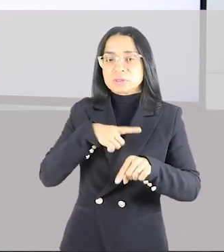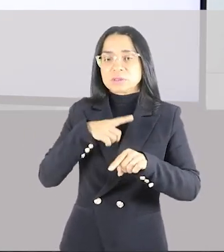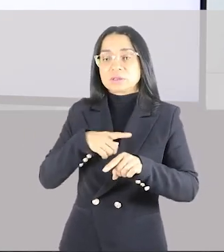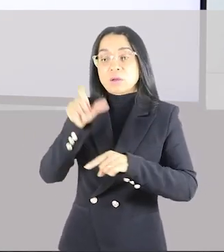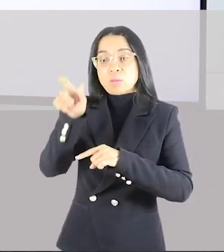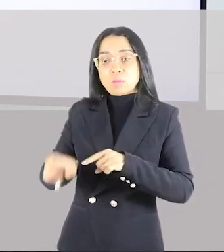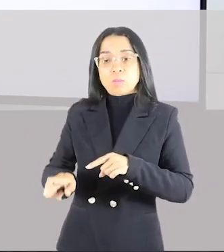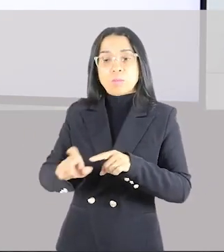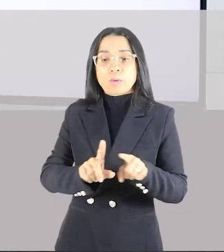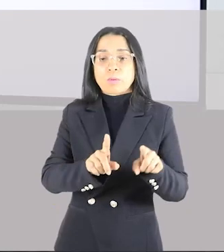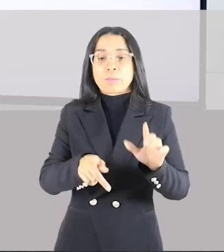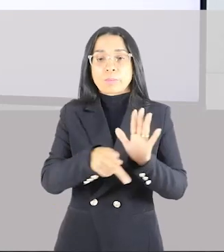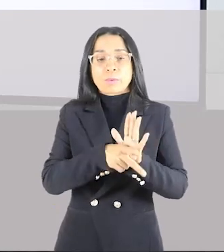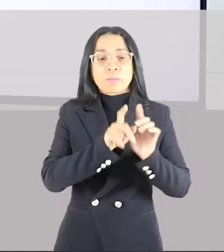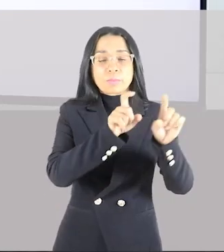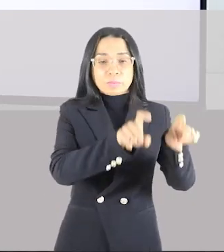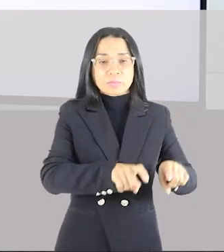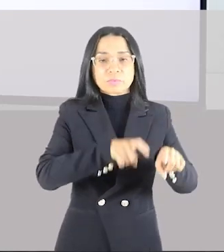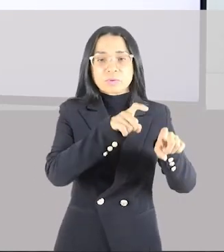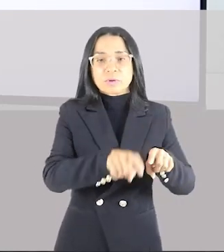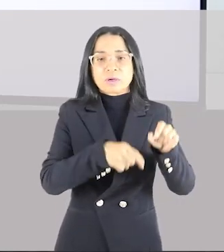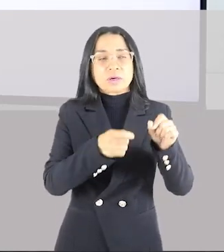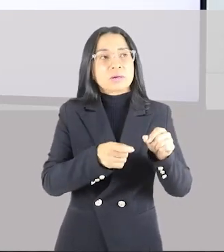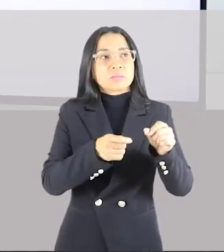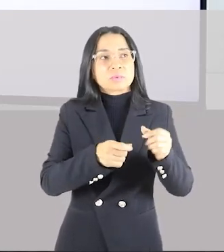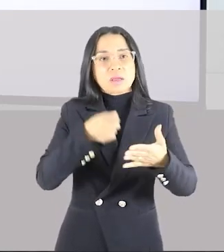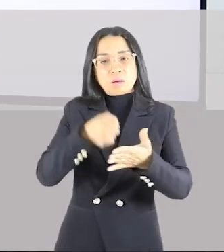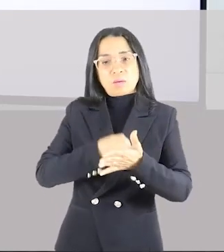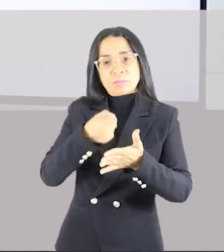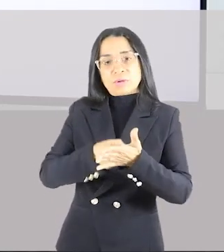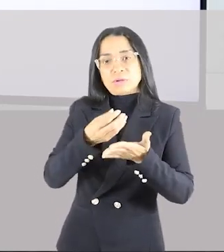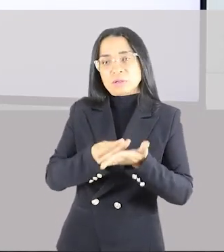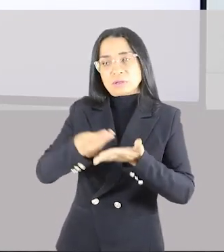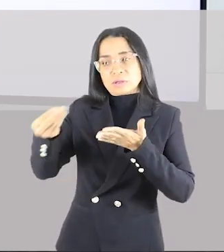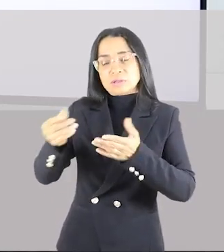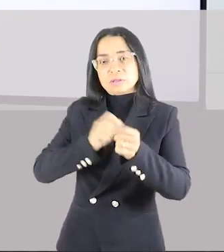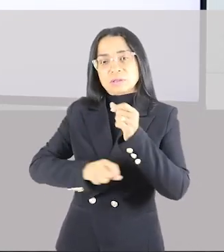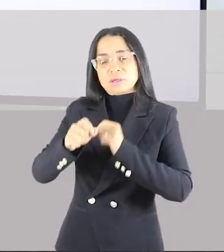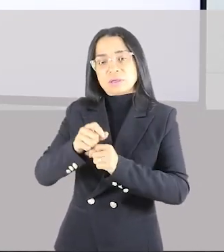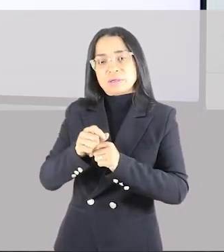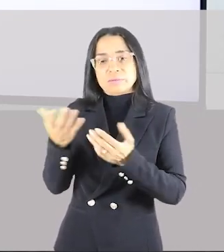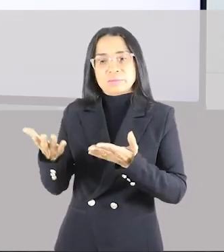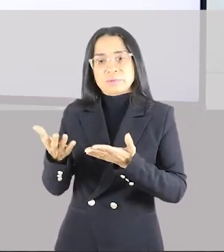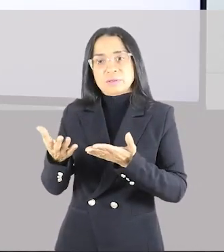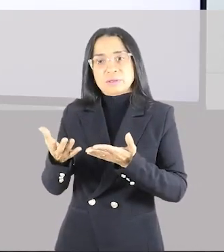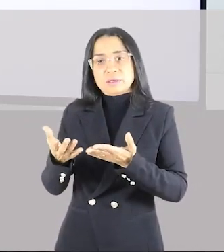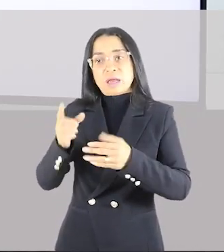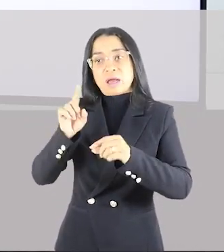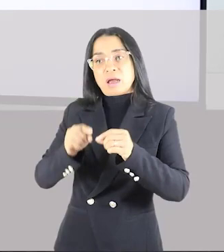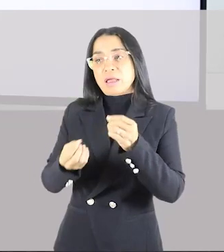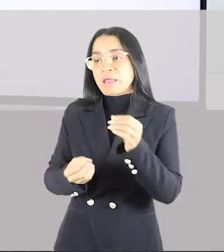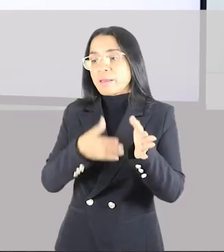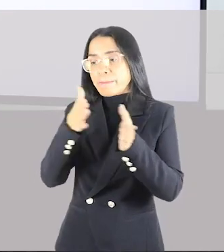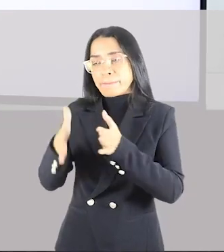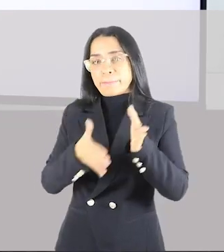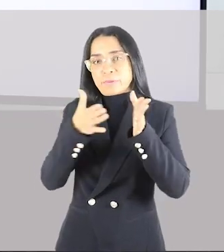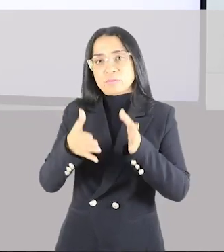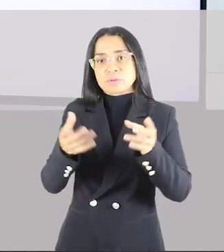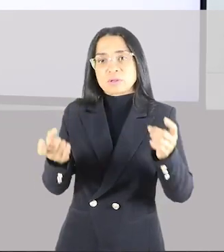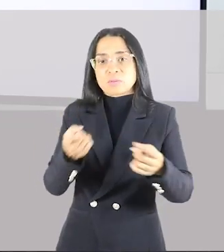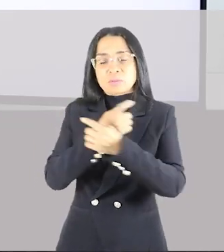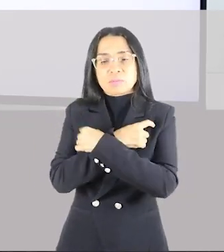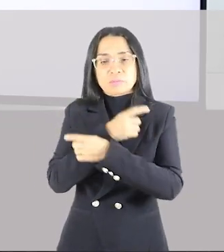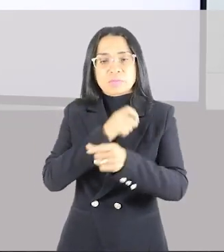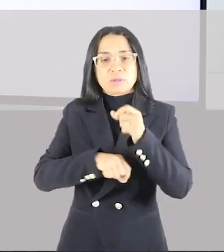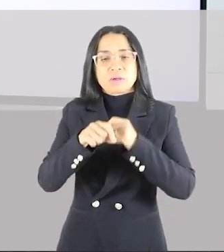agropecuárias, eram obrigados a entregar parte da produção ao faraó, né, como pagamento dos tributos, e os escravos, que eram prisioneiros